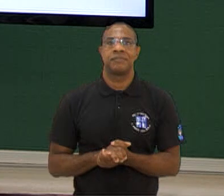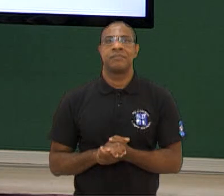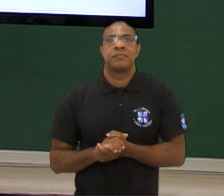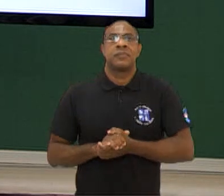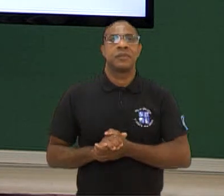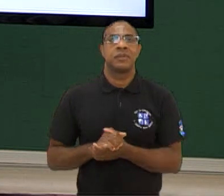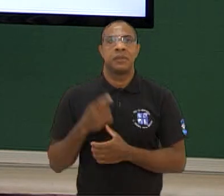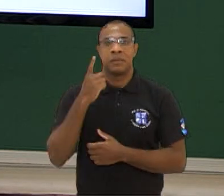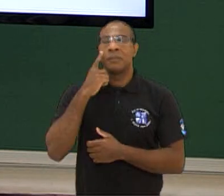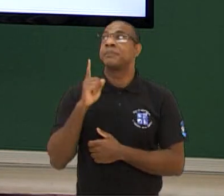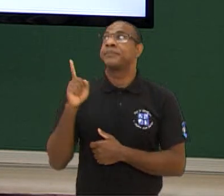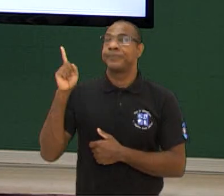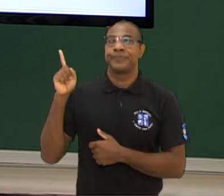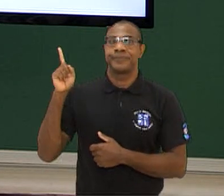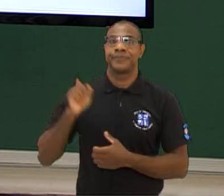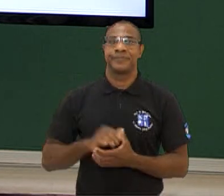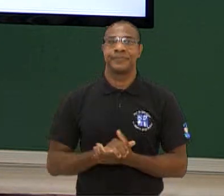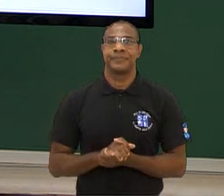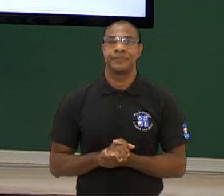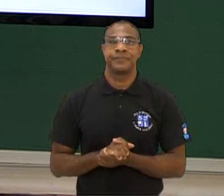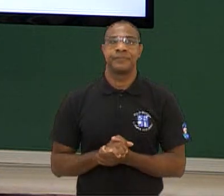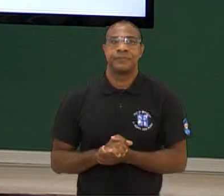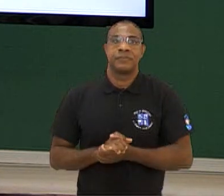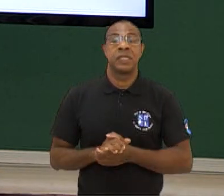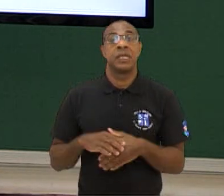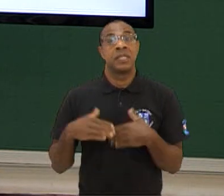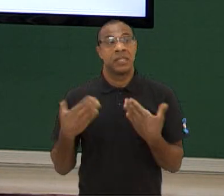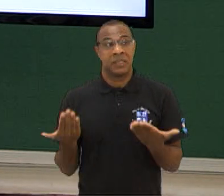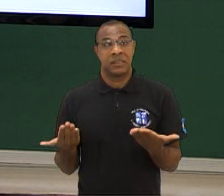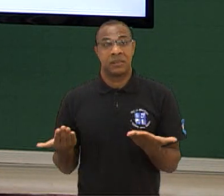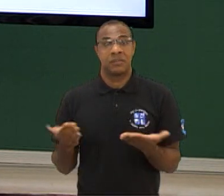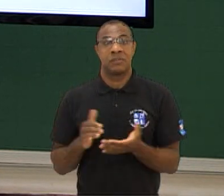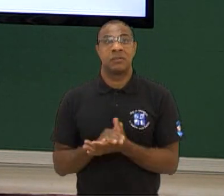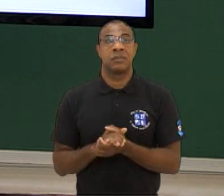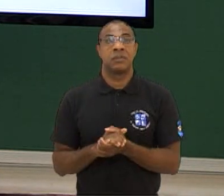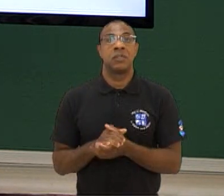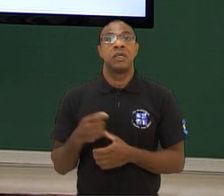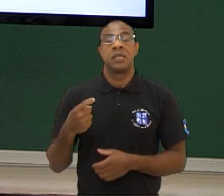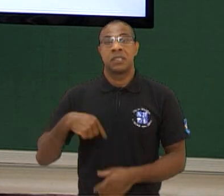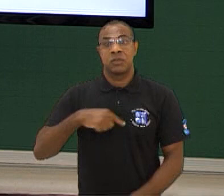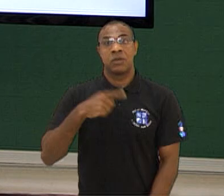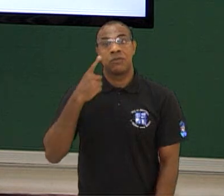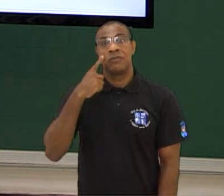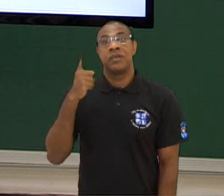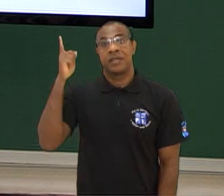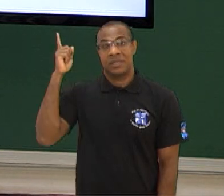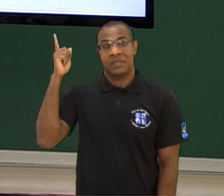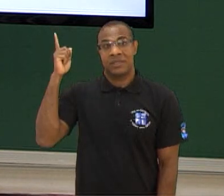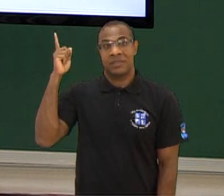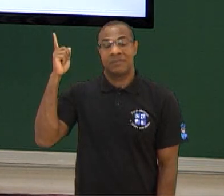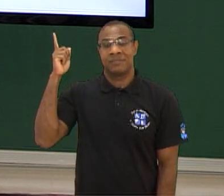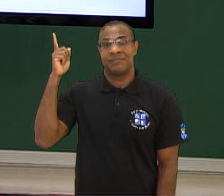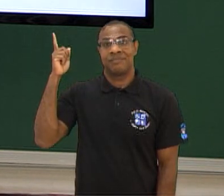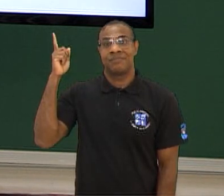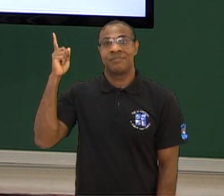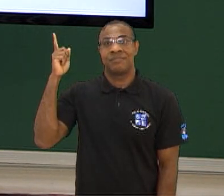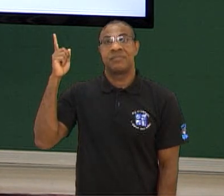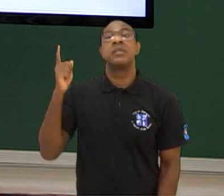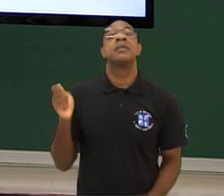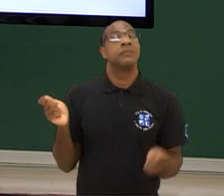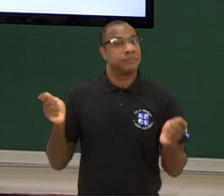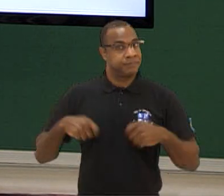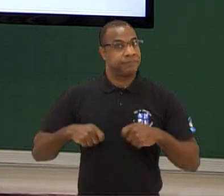fazer o reverso do avião. Né? Então, de alguma forma, o que a gente vê na prática, né, isso aqui